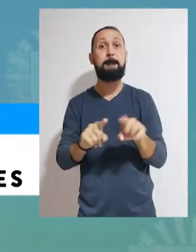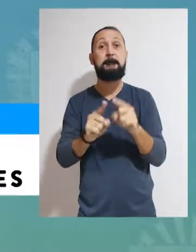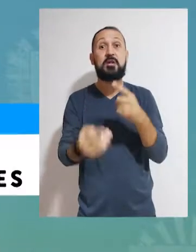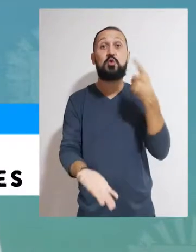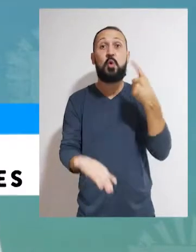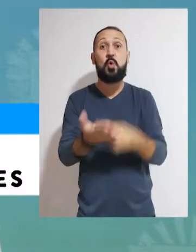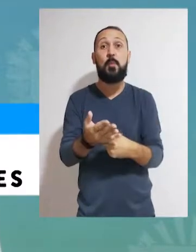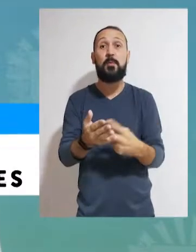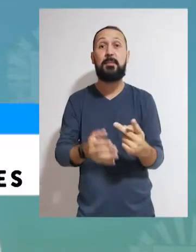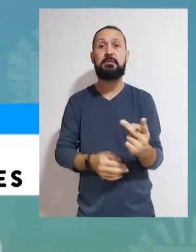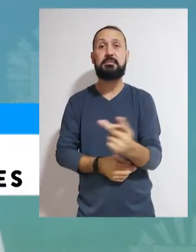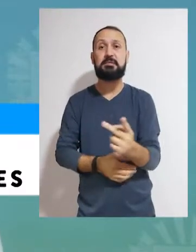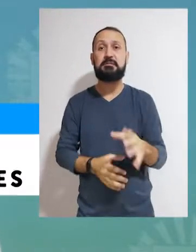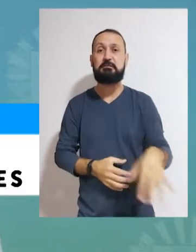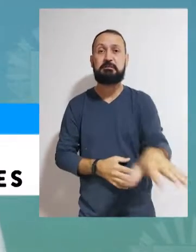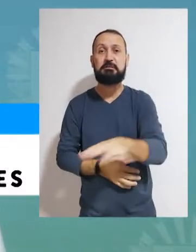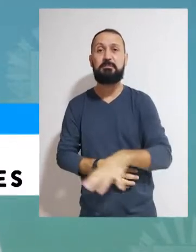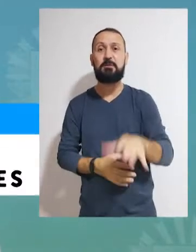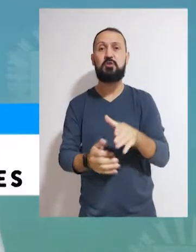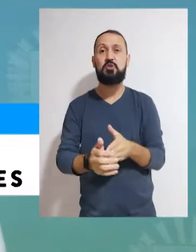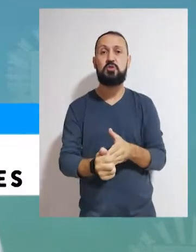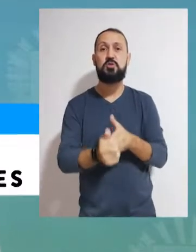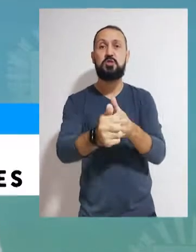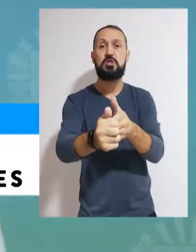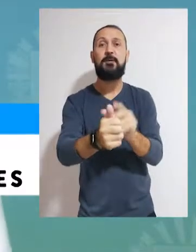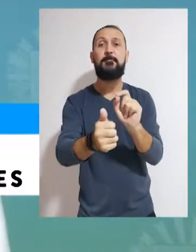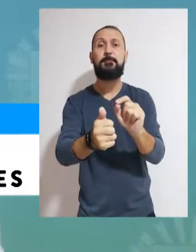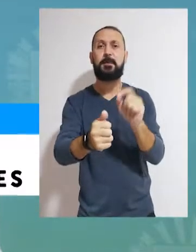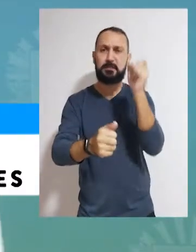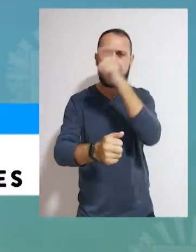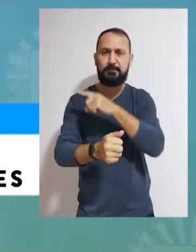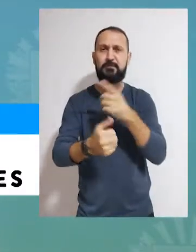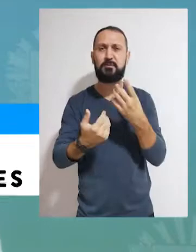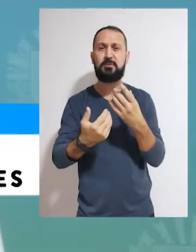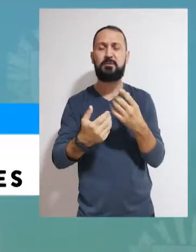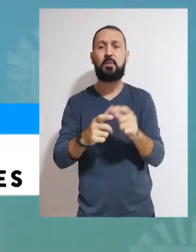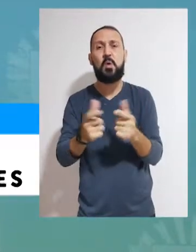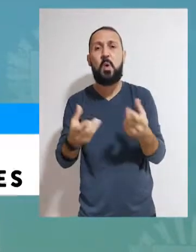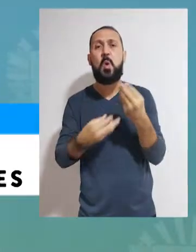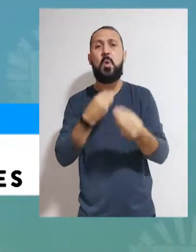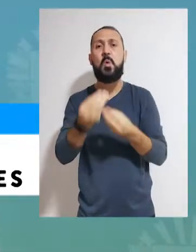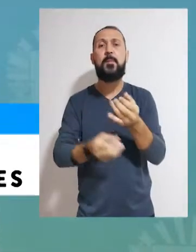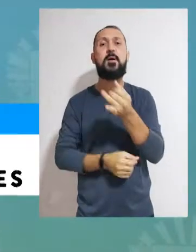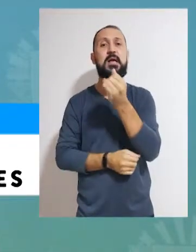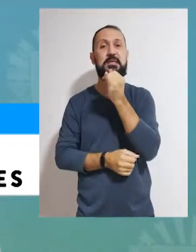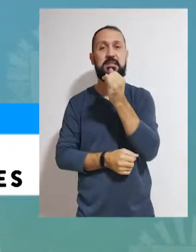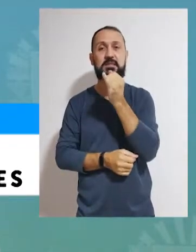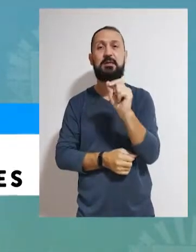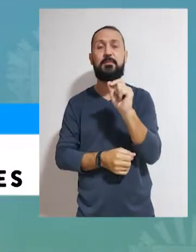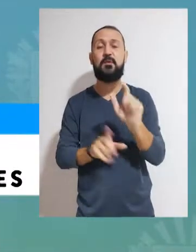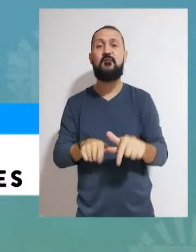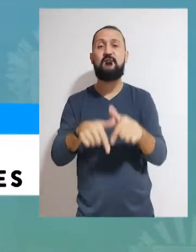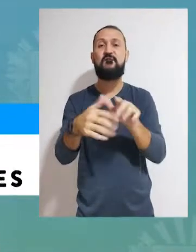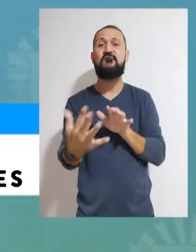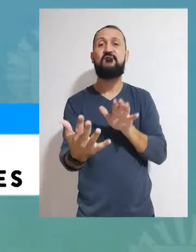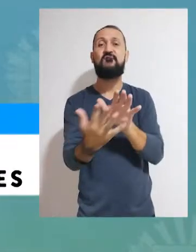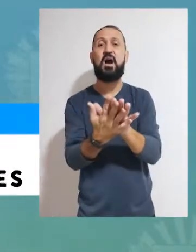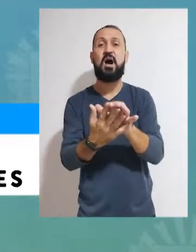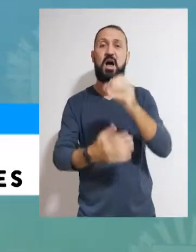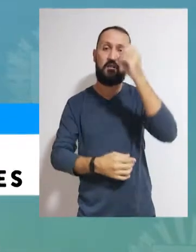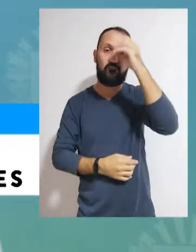mas, sobretudo, o compromisso dessas pessoas que estão à frente de desafios tão grandes, como, por exemplo,